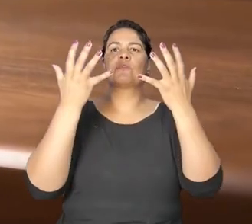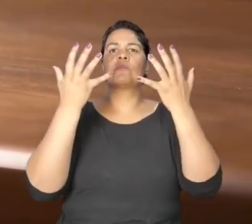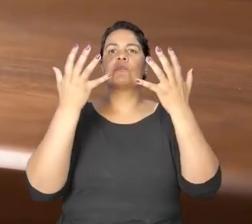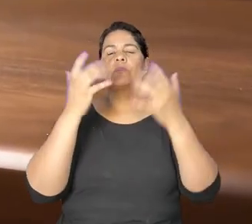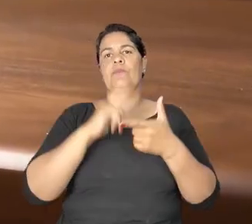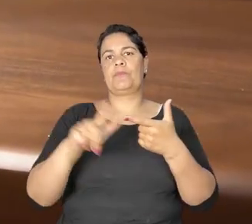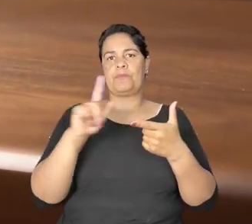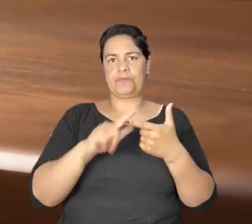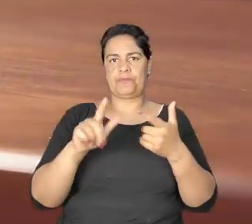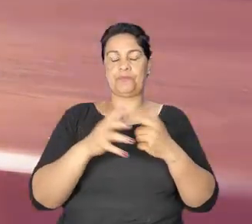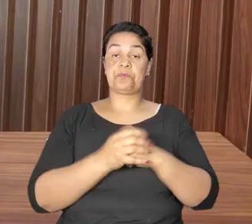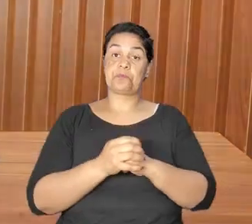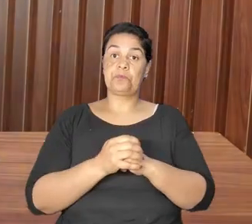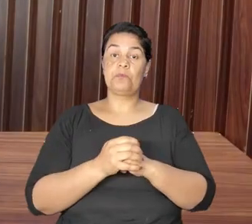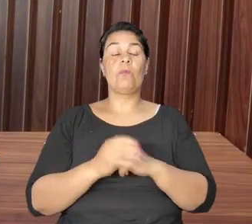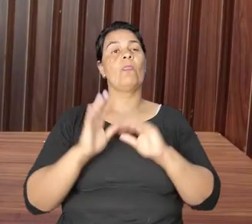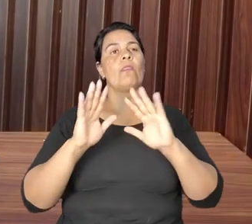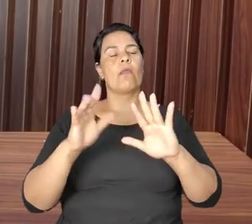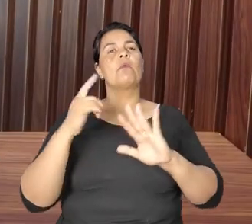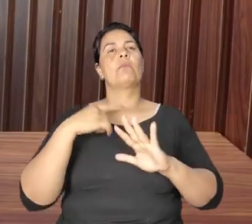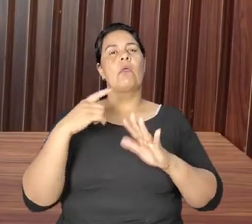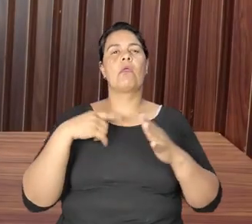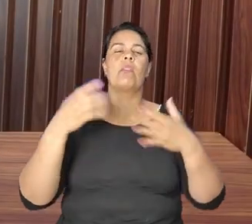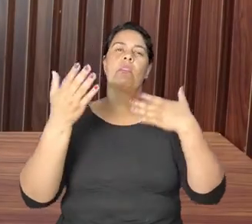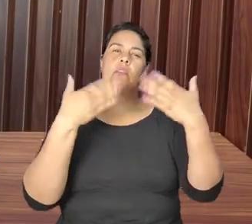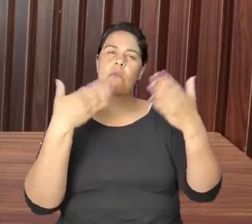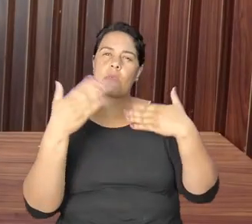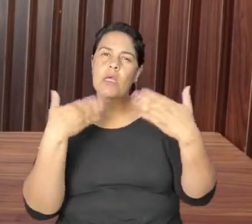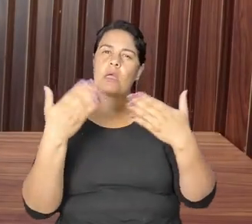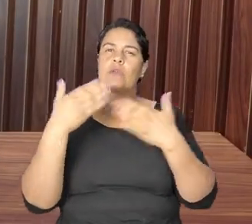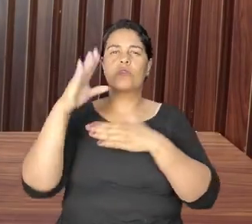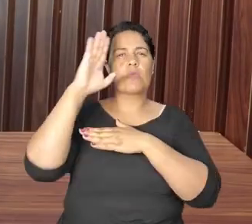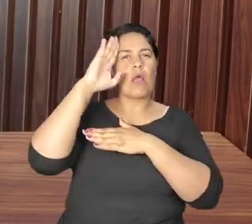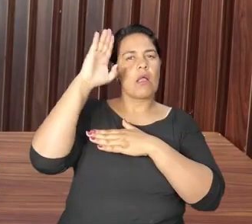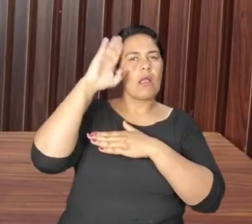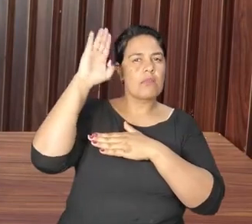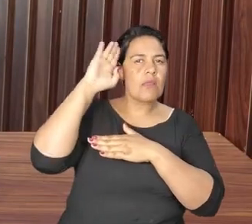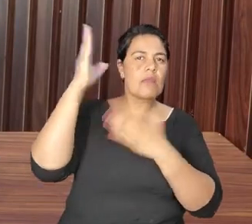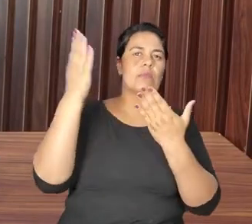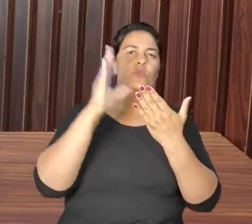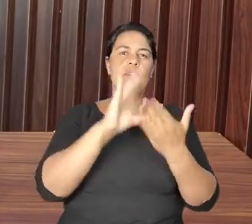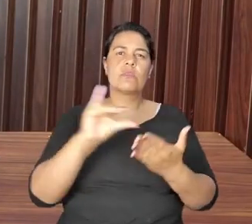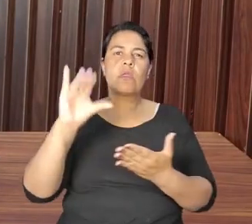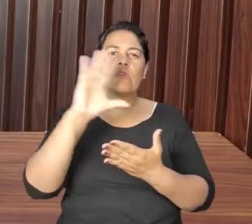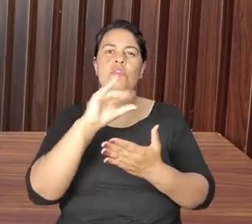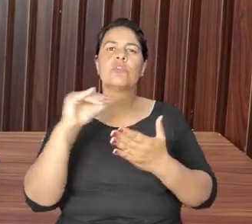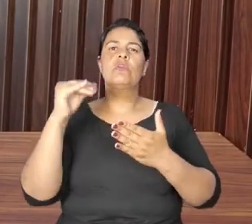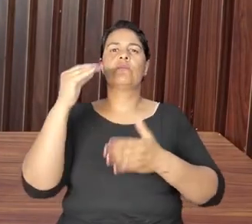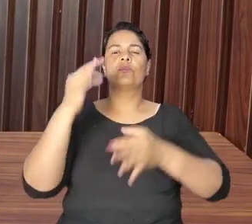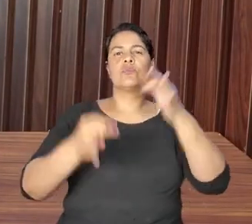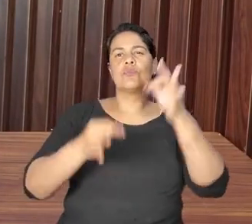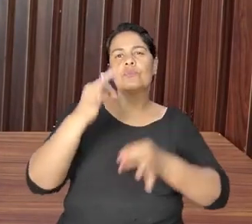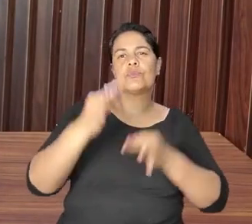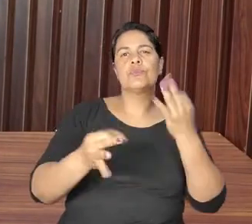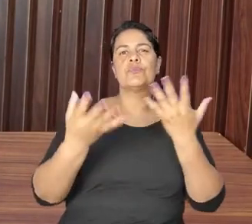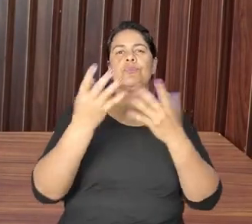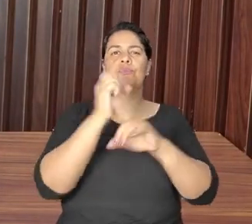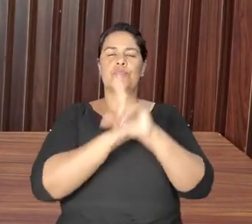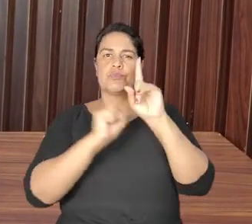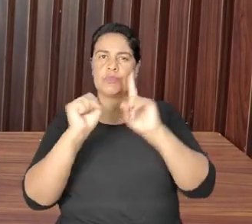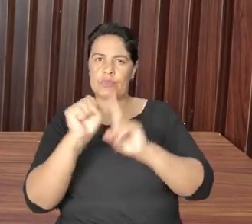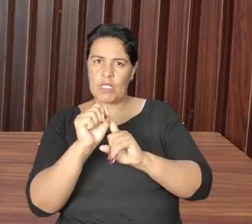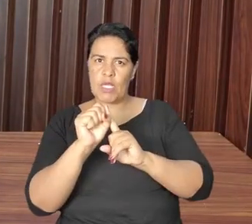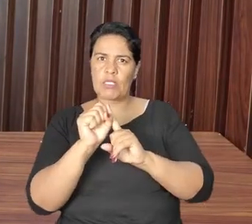de resolução de conflitos. Considerando os debates científicos, acadêmicos, políticos e sociais que tomam os direitos